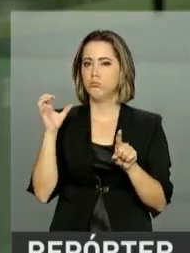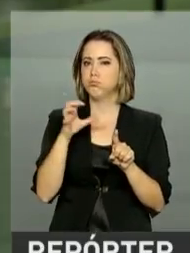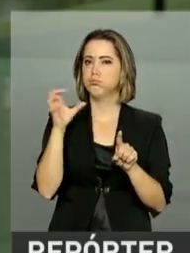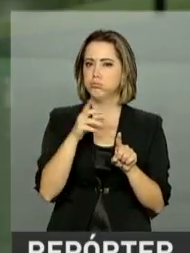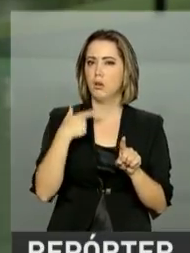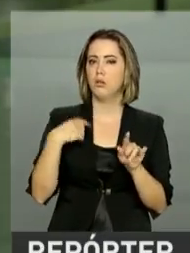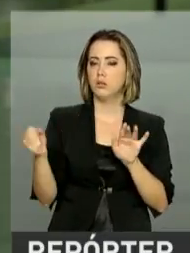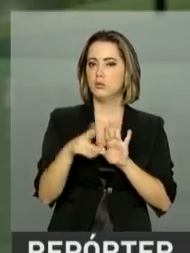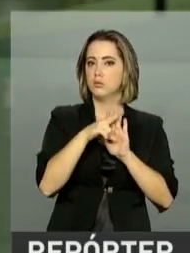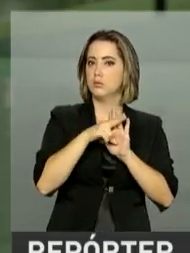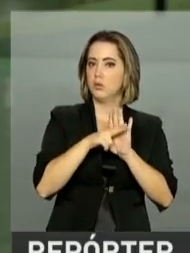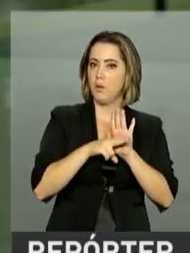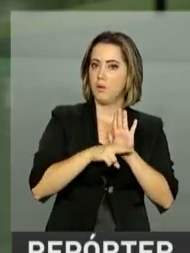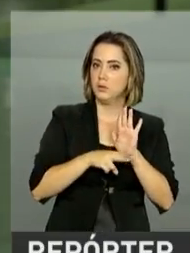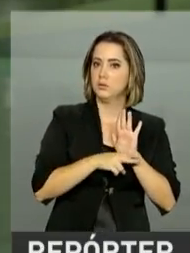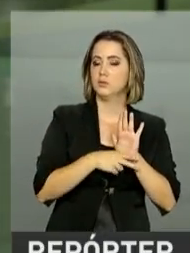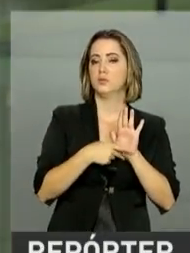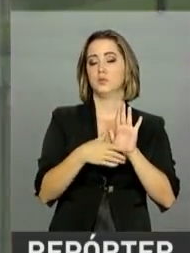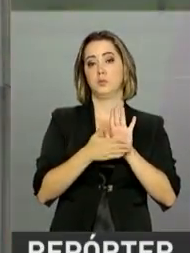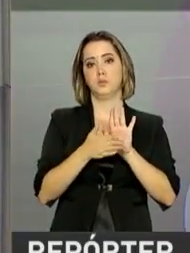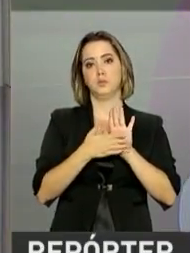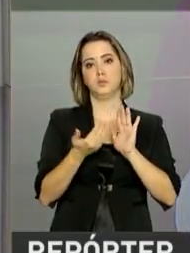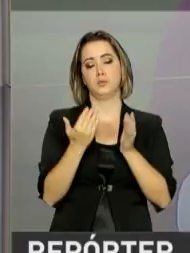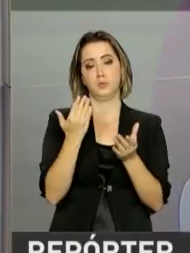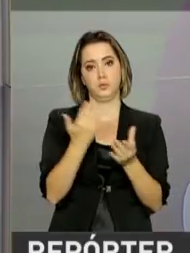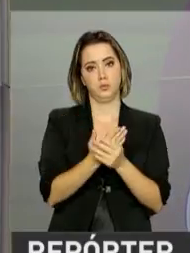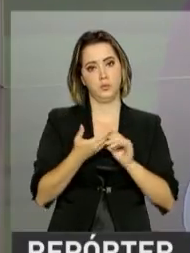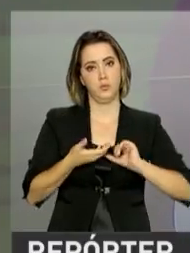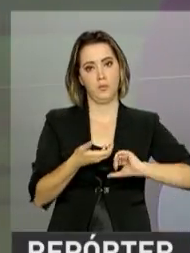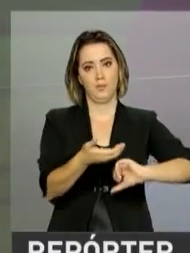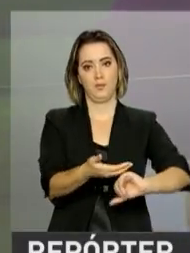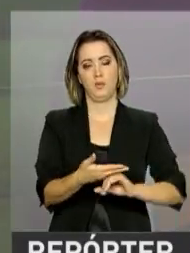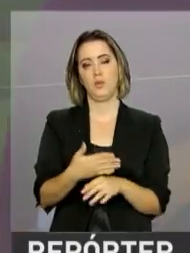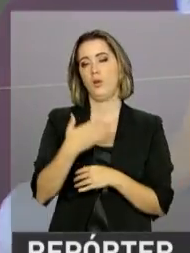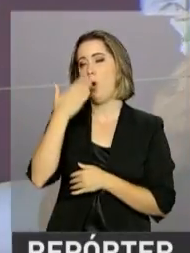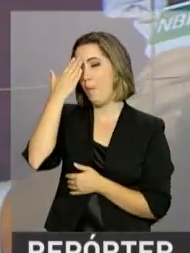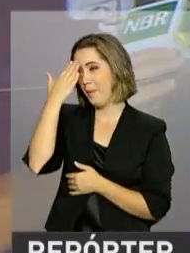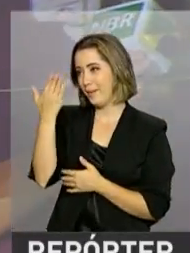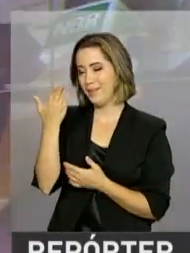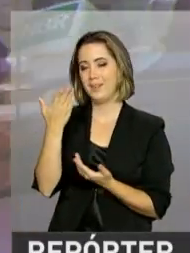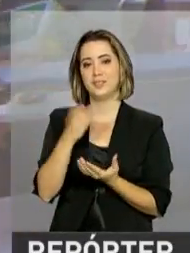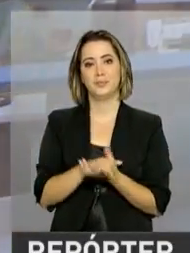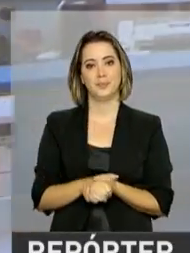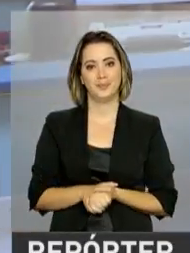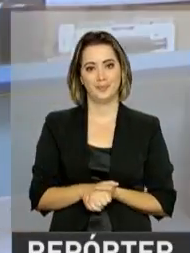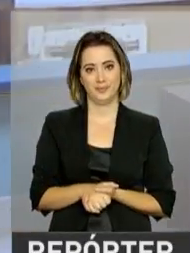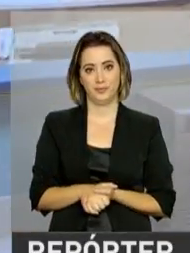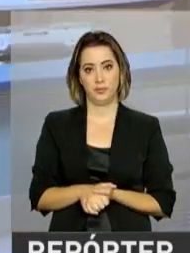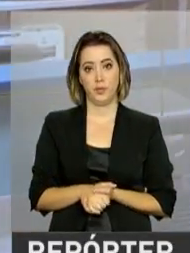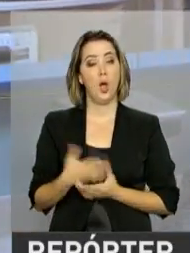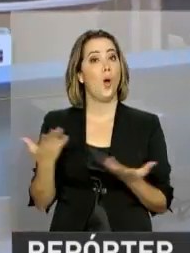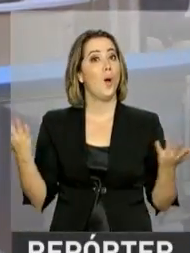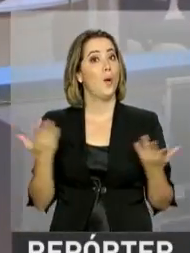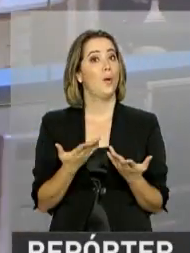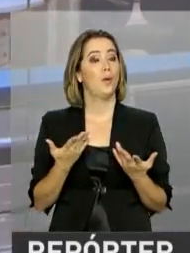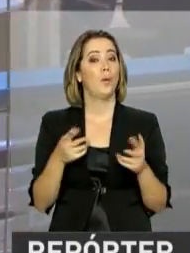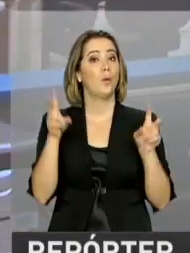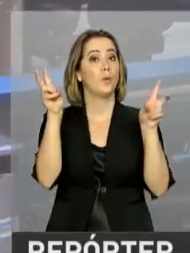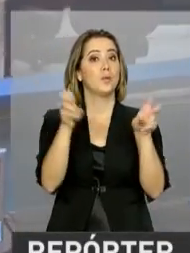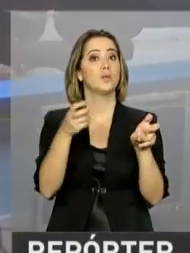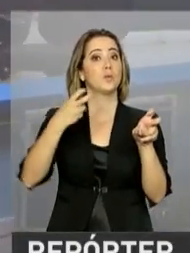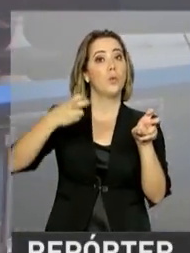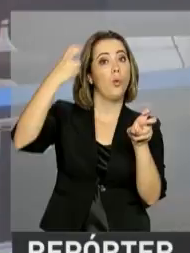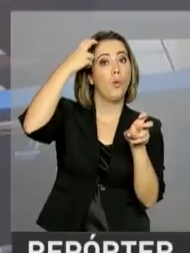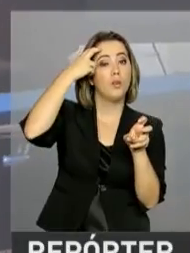reformas encaminhadas pelo governo federal. Roberto. Tá certo, Luana. Obrigado pelas informações. E o assunto agora é cultura. Artes